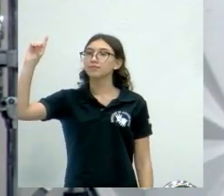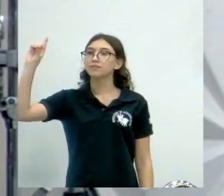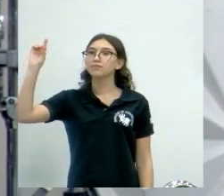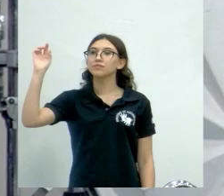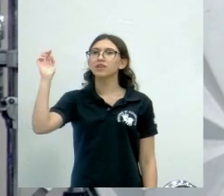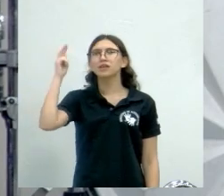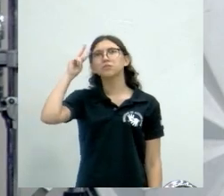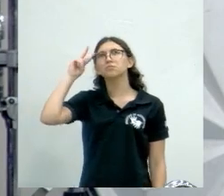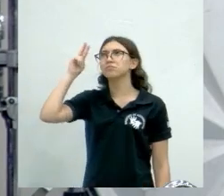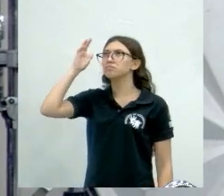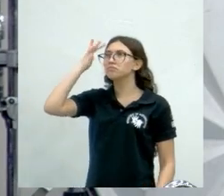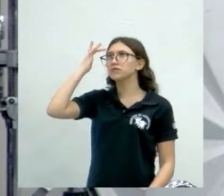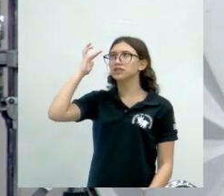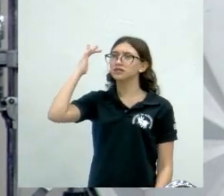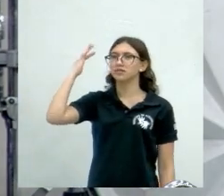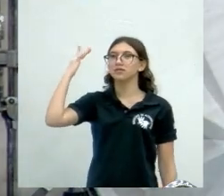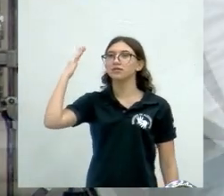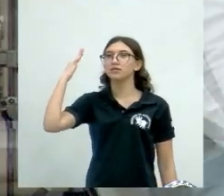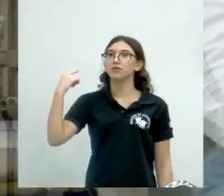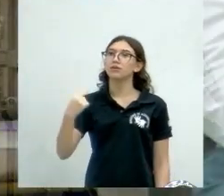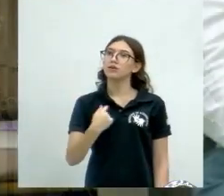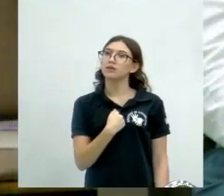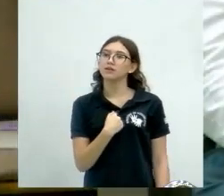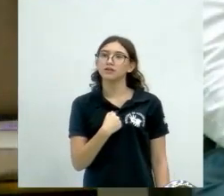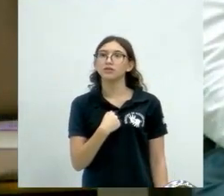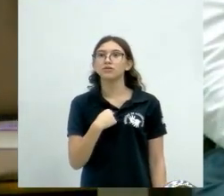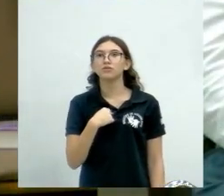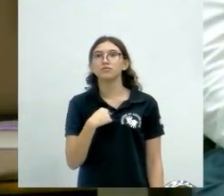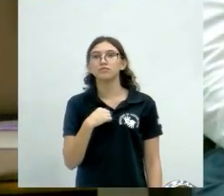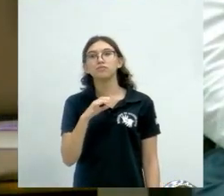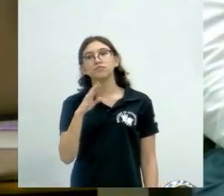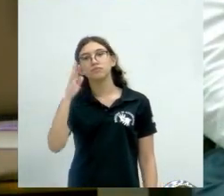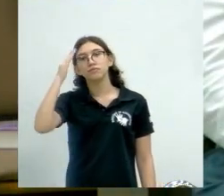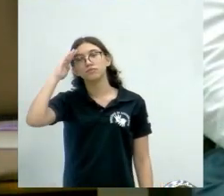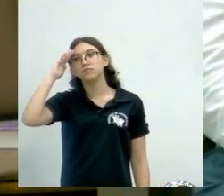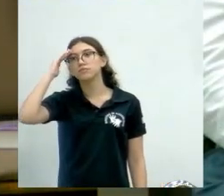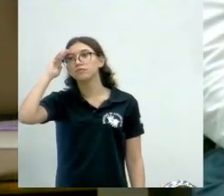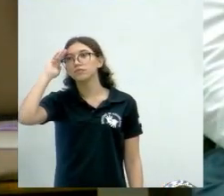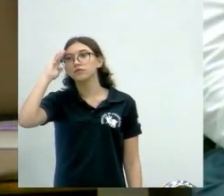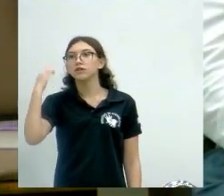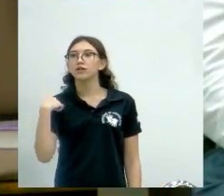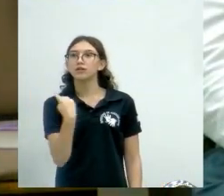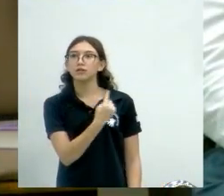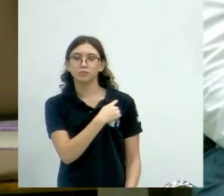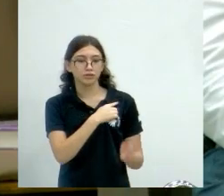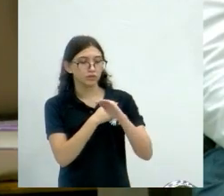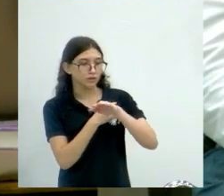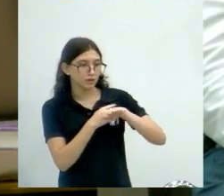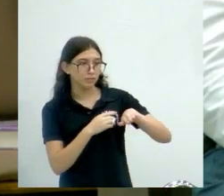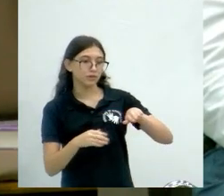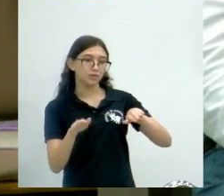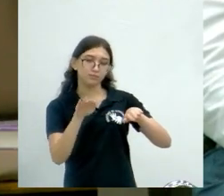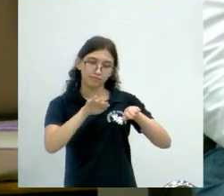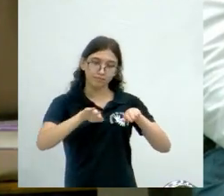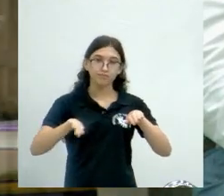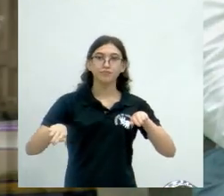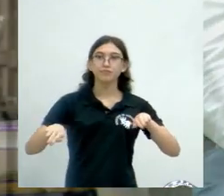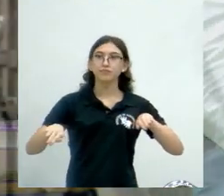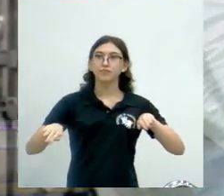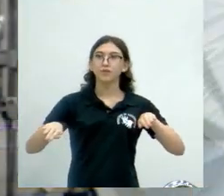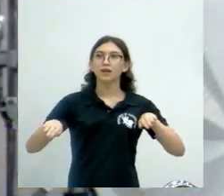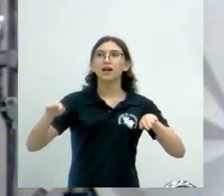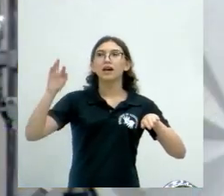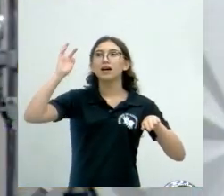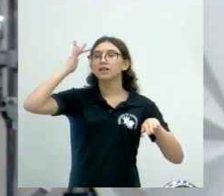eu comecei a compreender que a gente pode, no primeiro momento aqui, separar aquilo que é a sabedoria que vem de